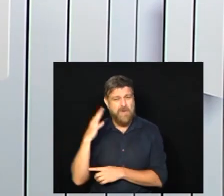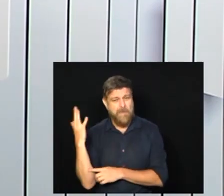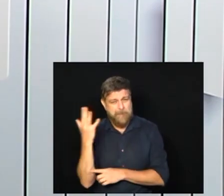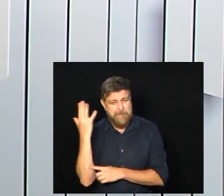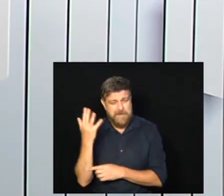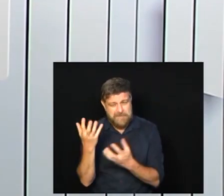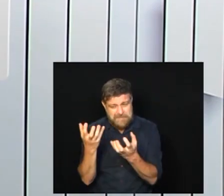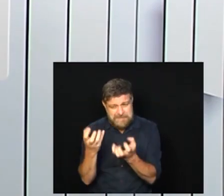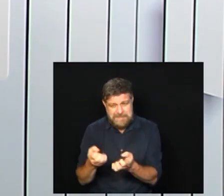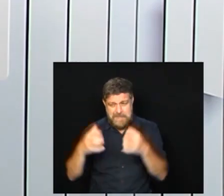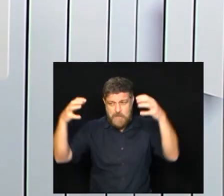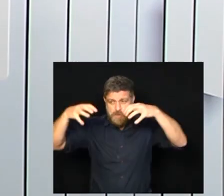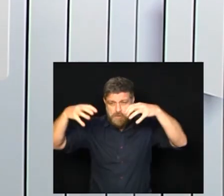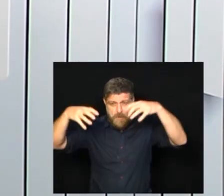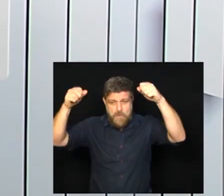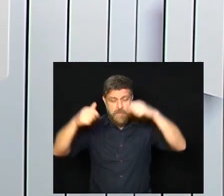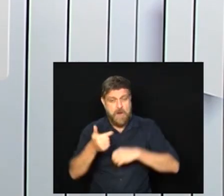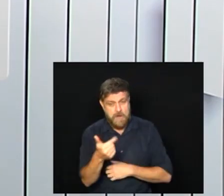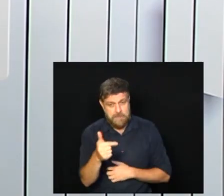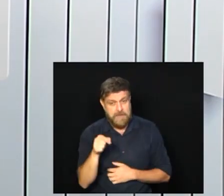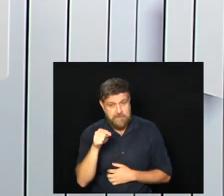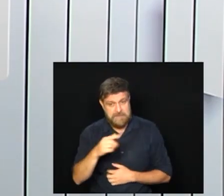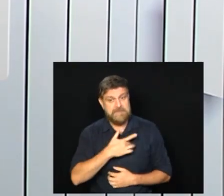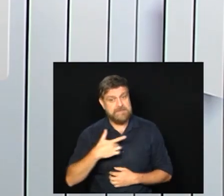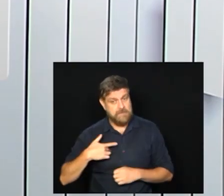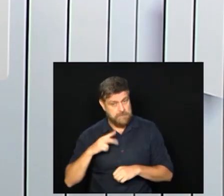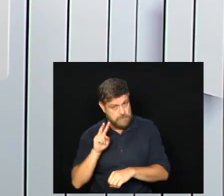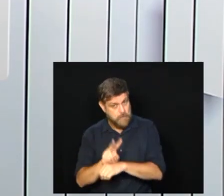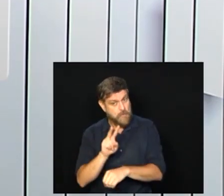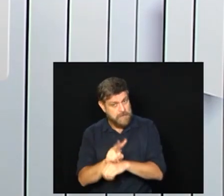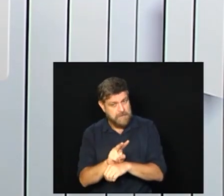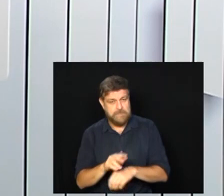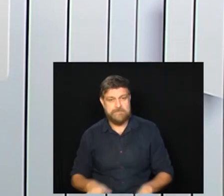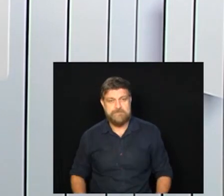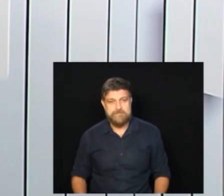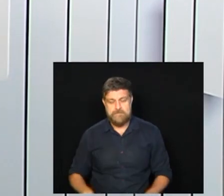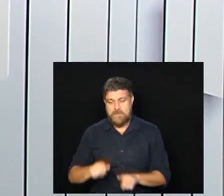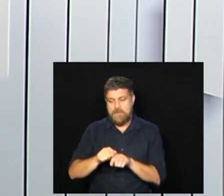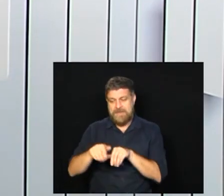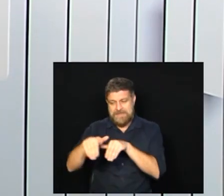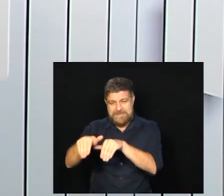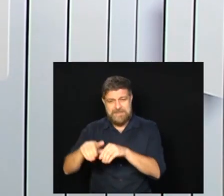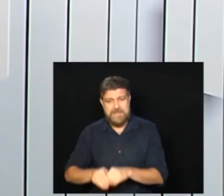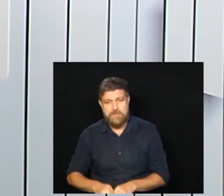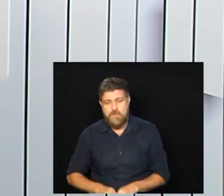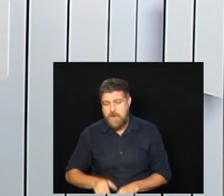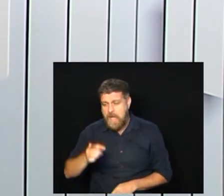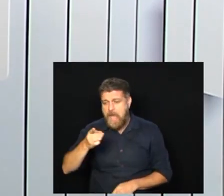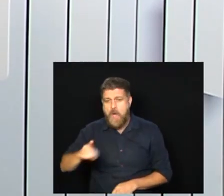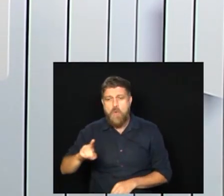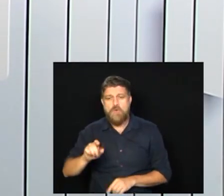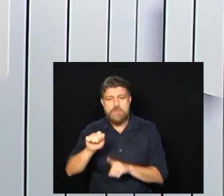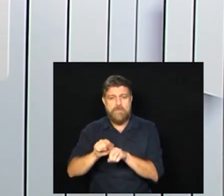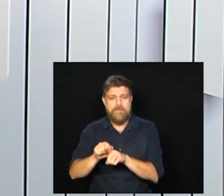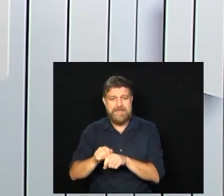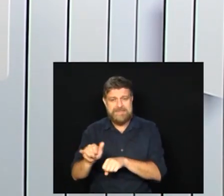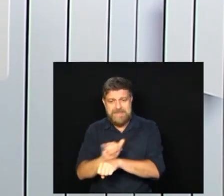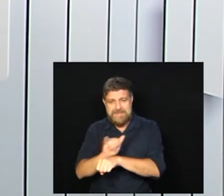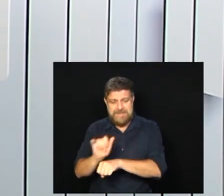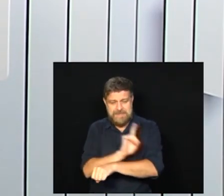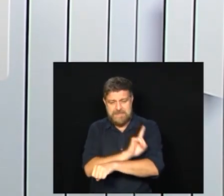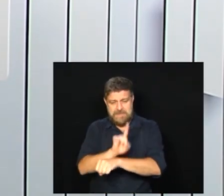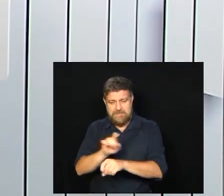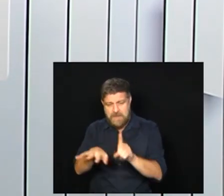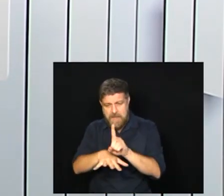muitas chuvas. Então, cuide da sua saúde. Olha só, setembro é o último mês da Operação Estiagem,